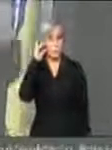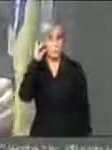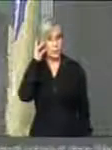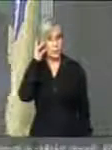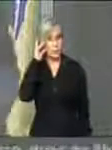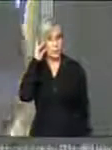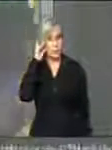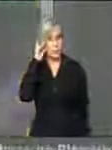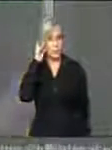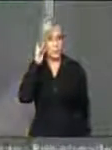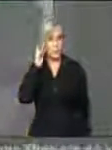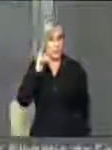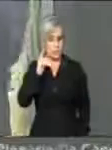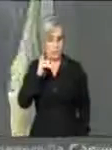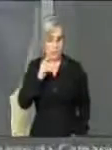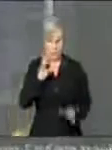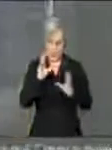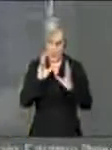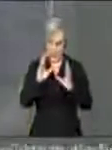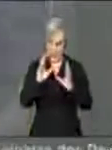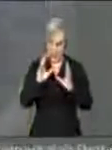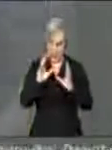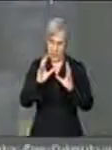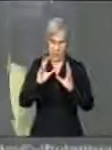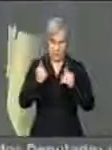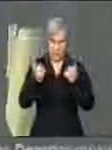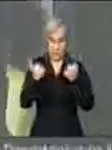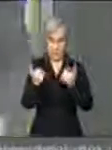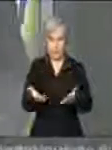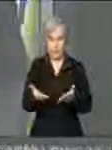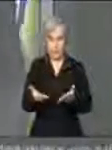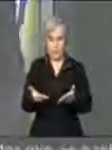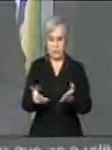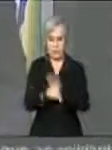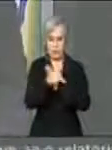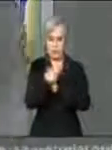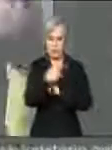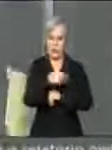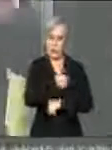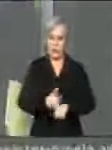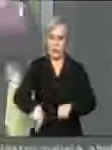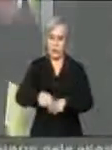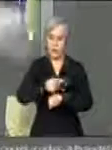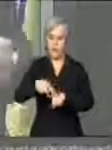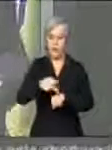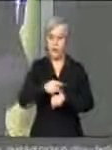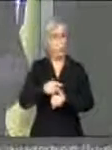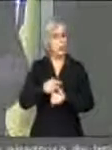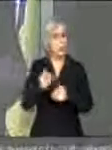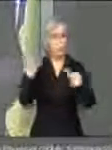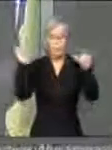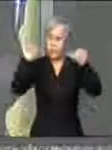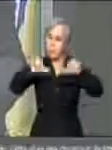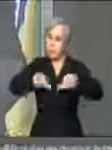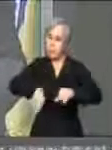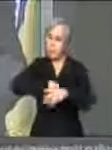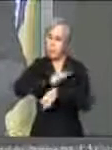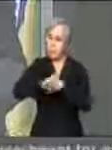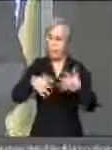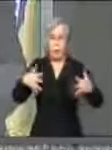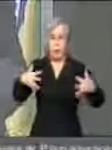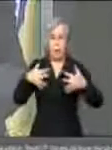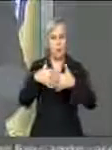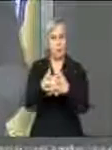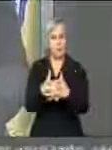de si mesma um país caótico, endividado e absolutamente